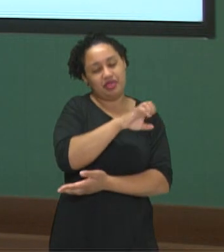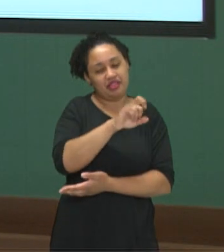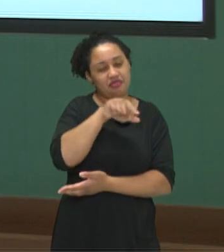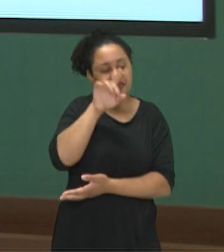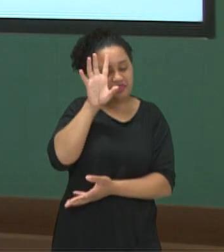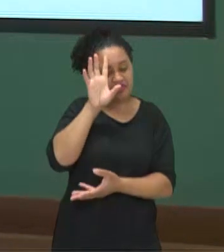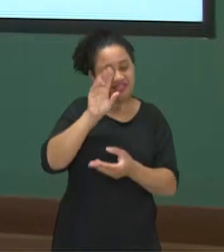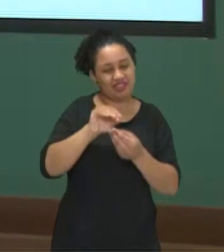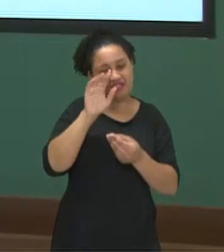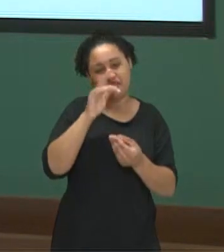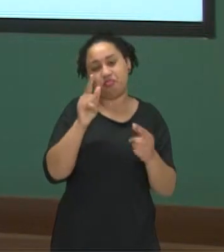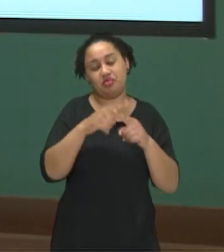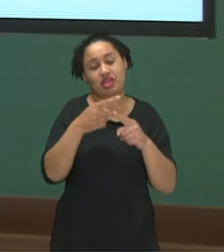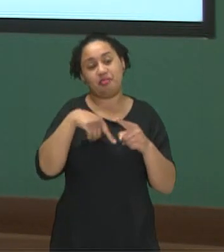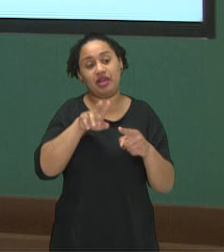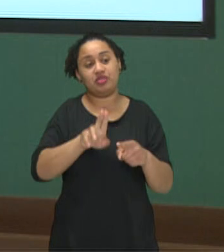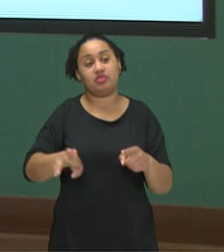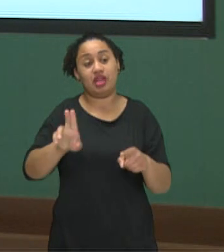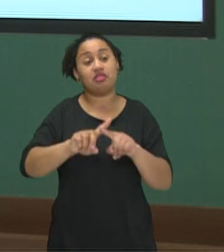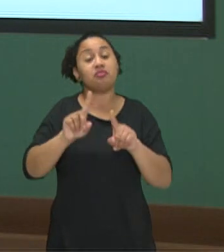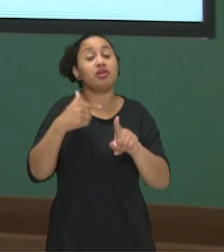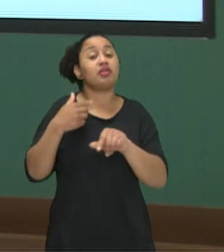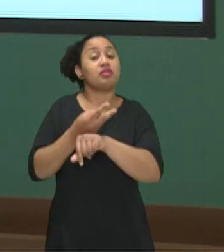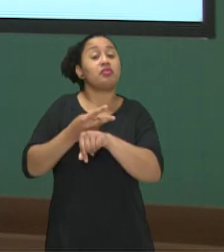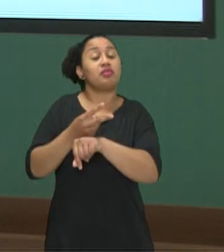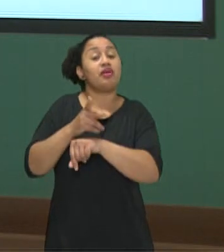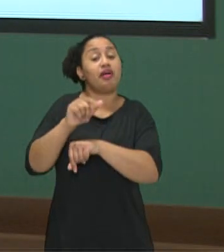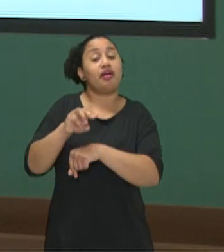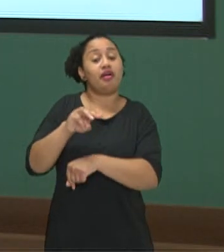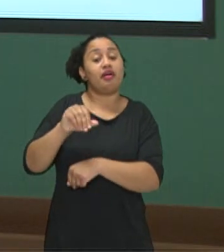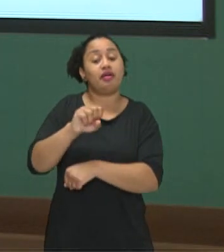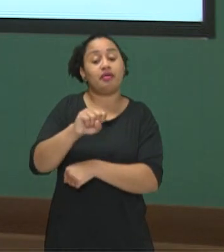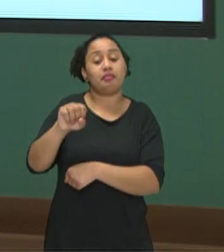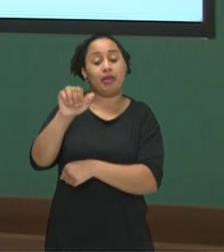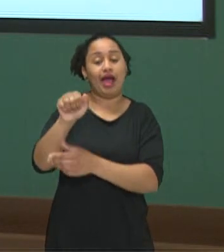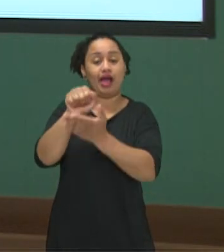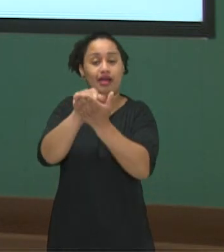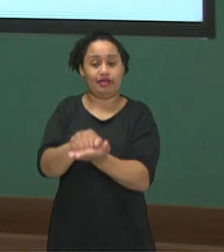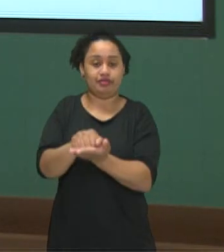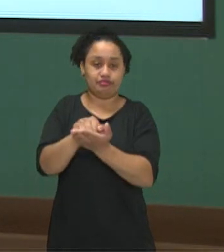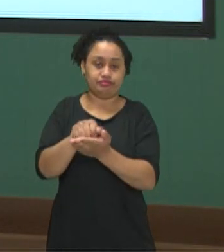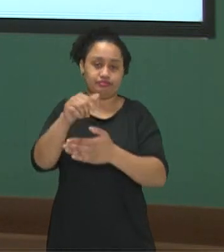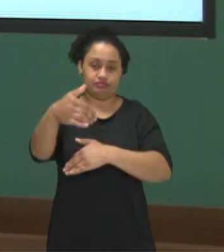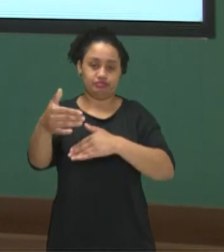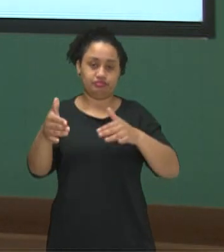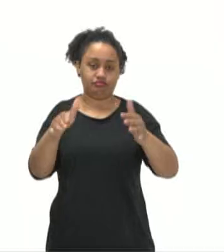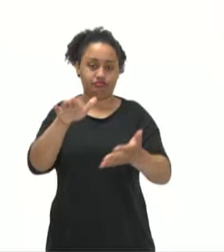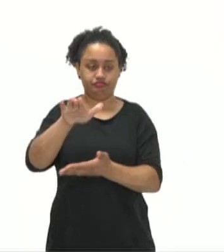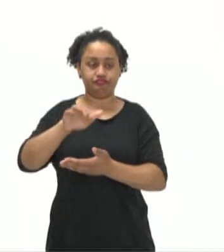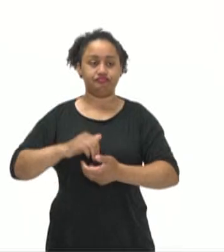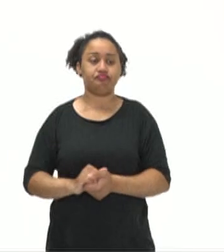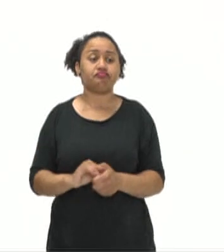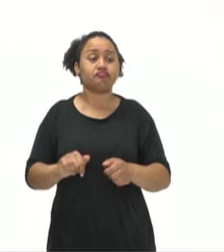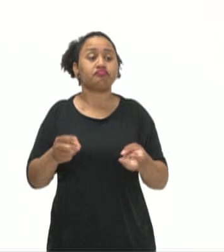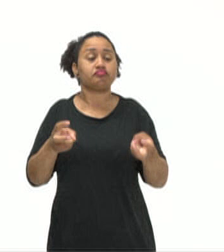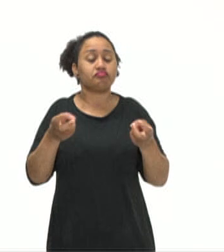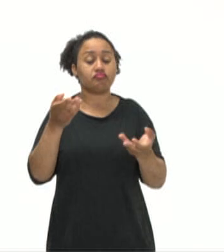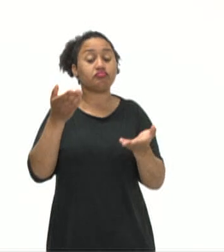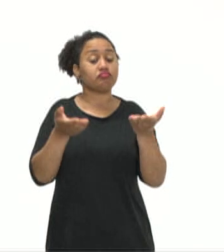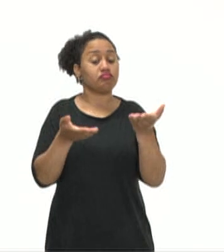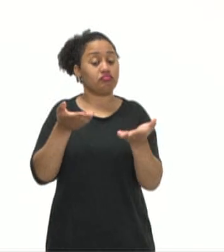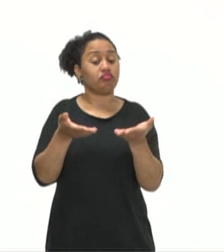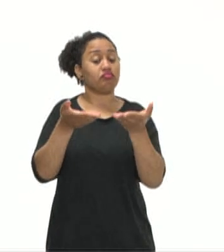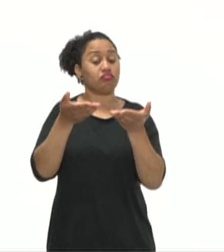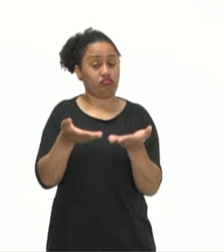direitinho, né? É mais comum, mas o que nós estamos procurando é a massa da caixa. Perceba que a balança está em